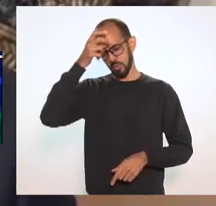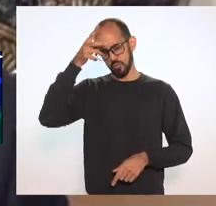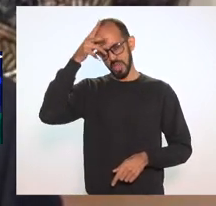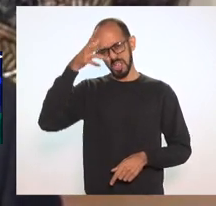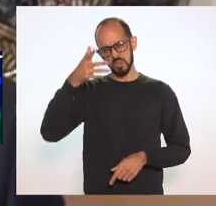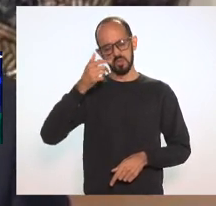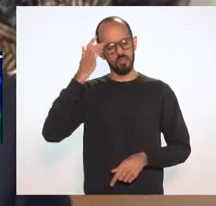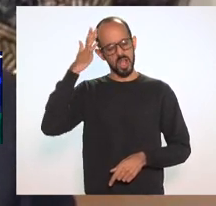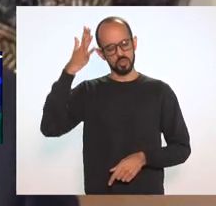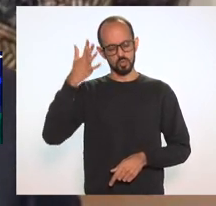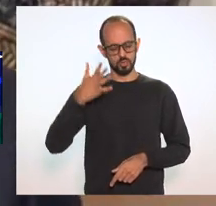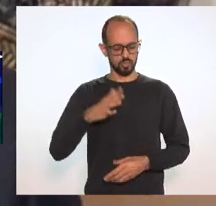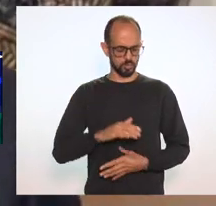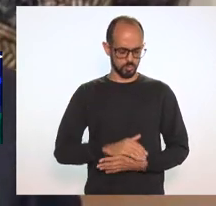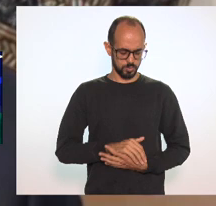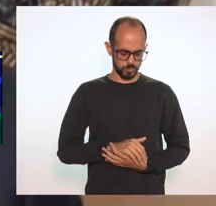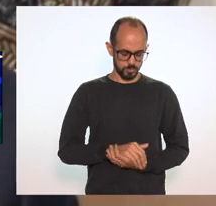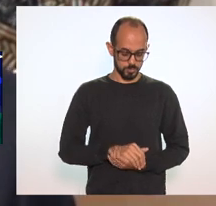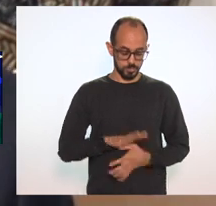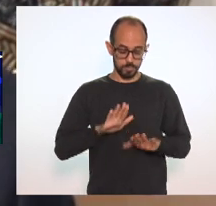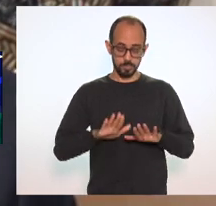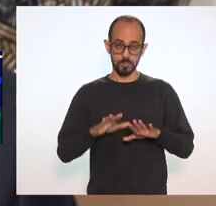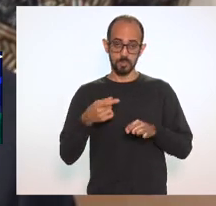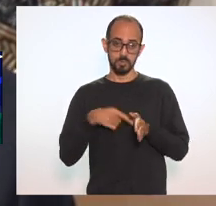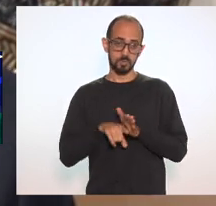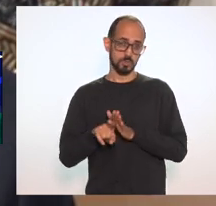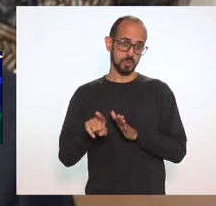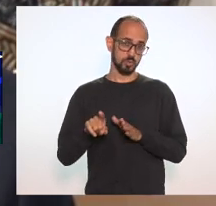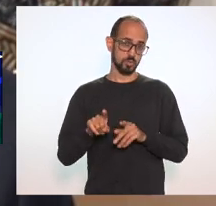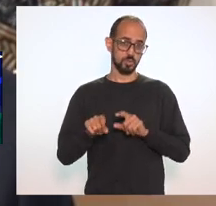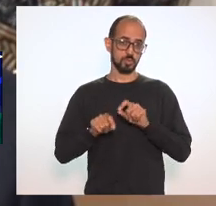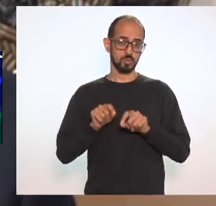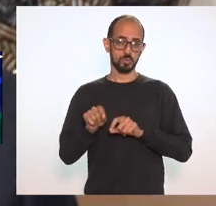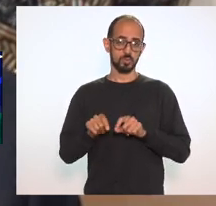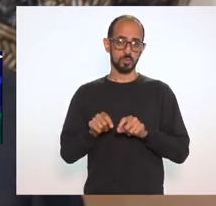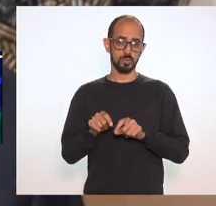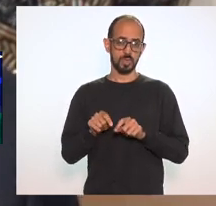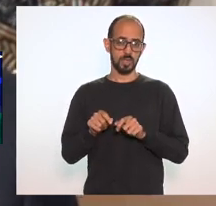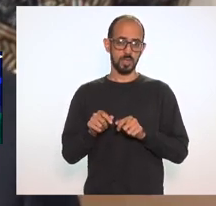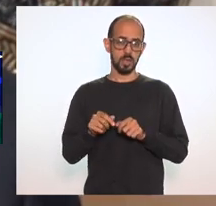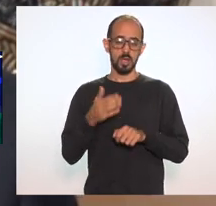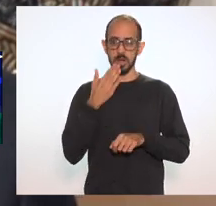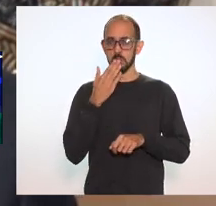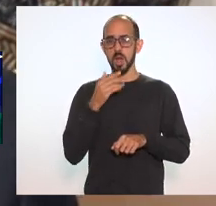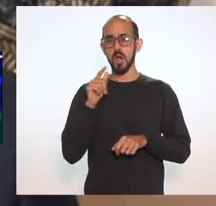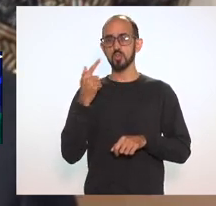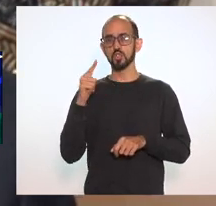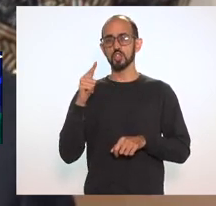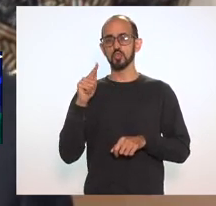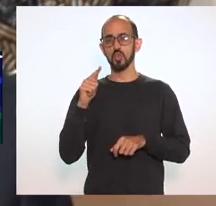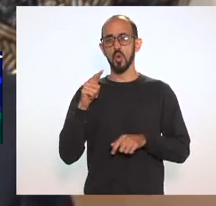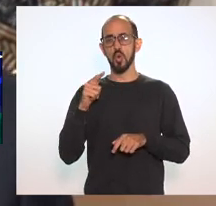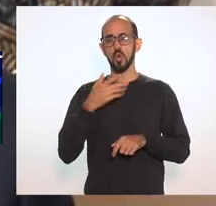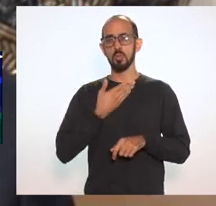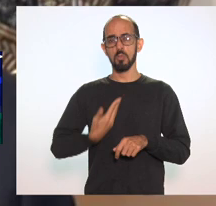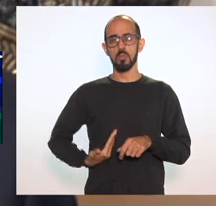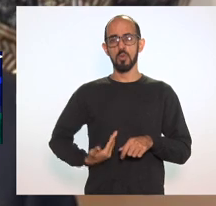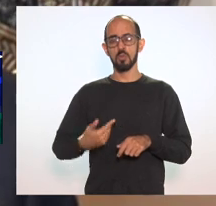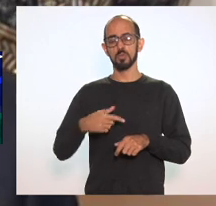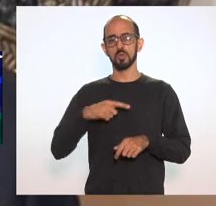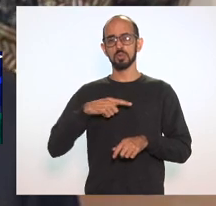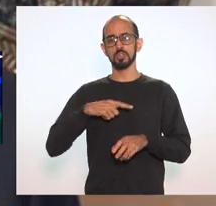é muito fácil agora eu pergunto o qual o gestor público estava